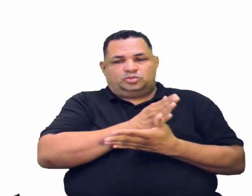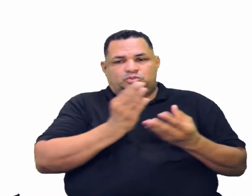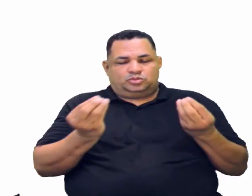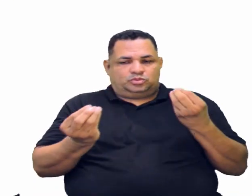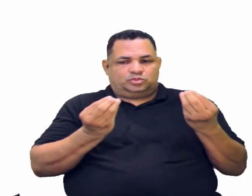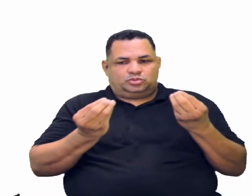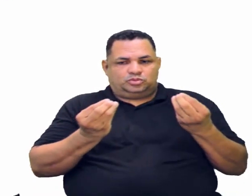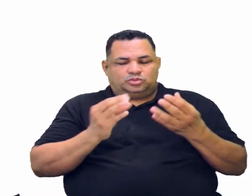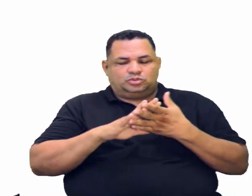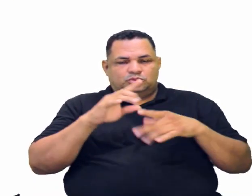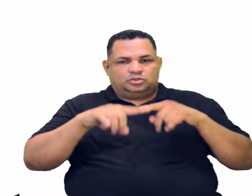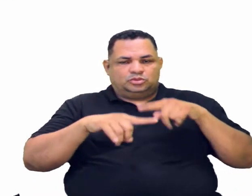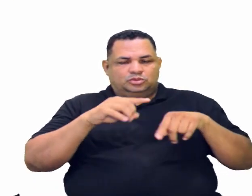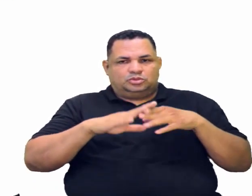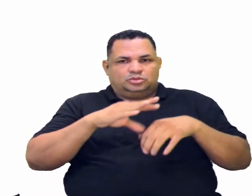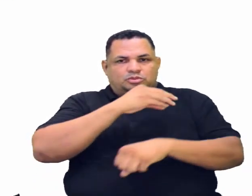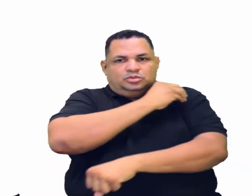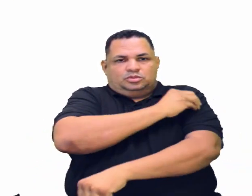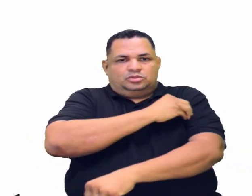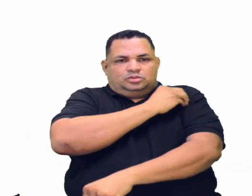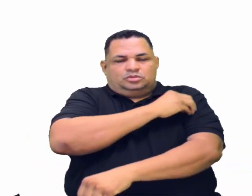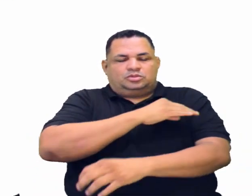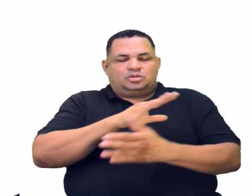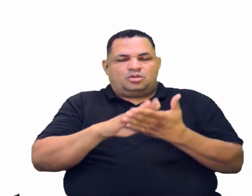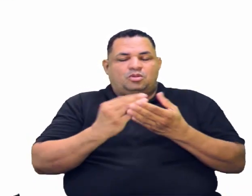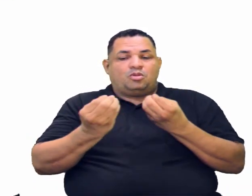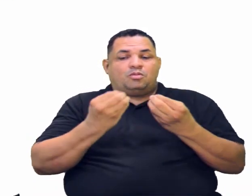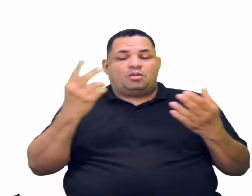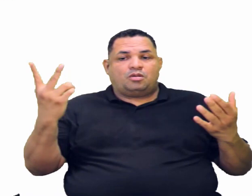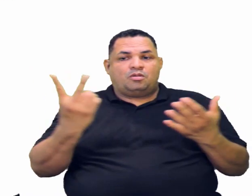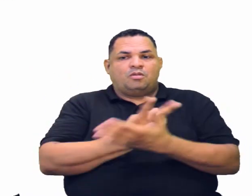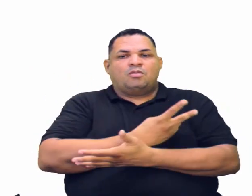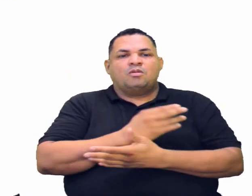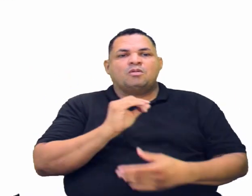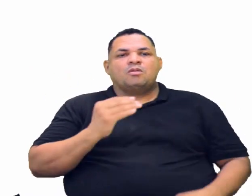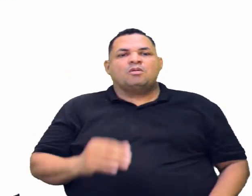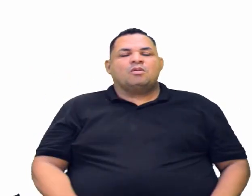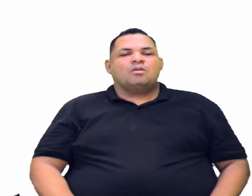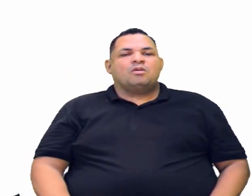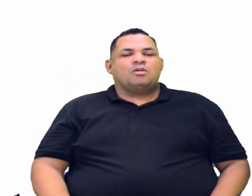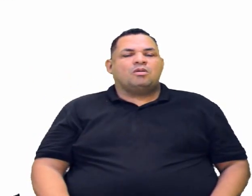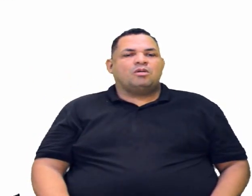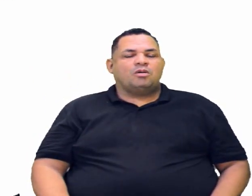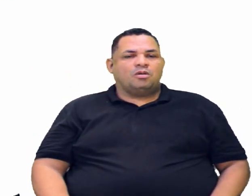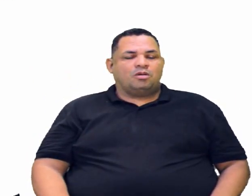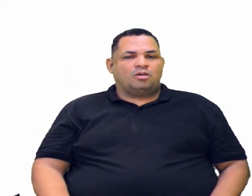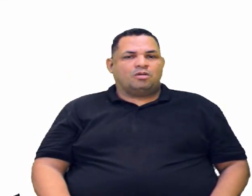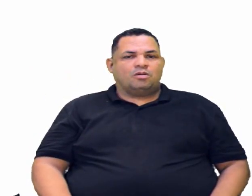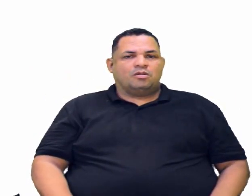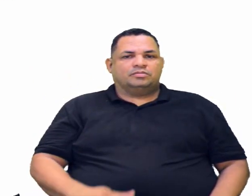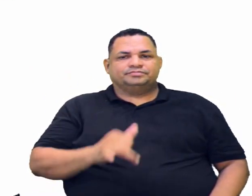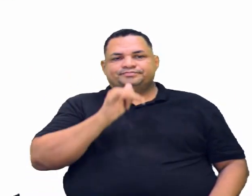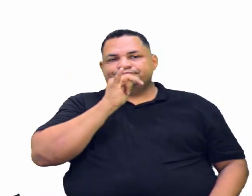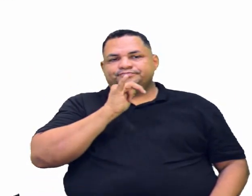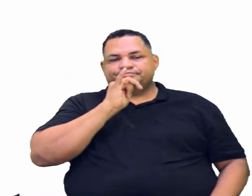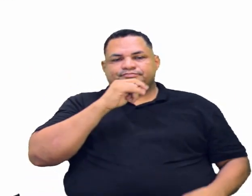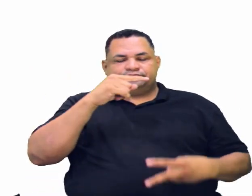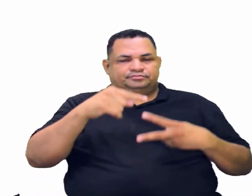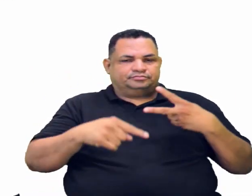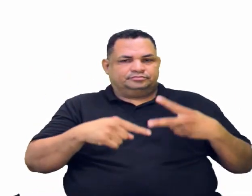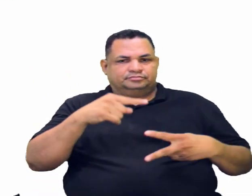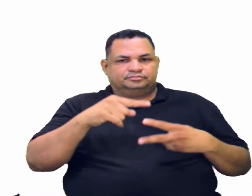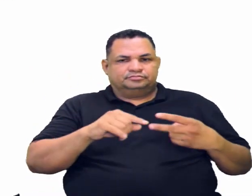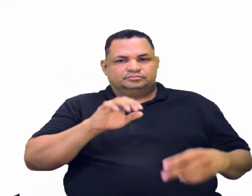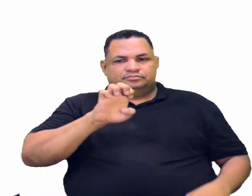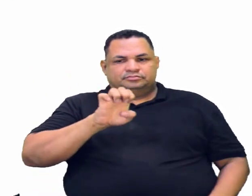dois compostos do tipo álcool. E olha só como é que ocorre aqui. Aqui eu estou com um exemplo de dois etanol.